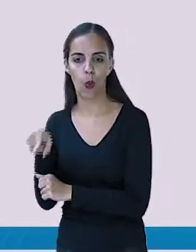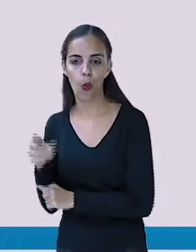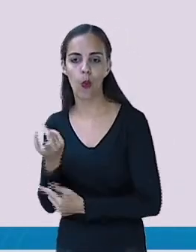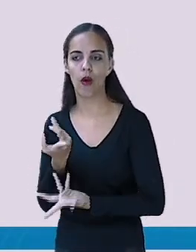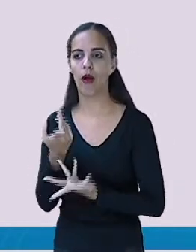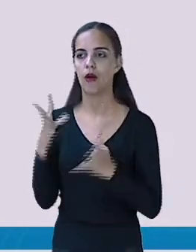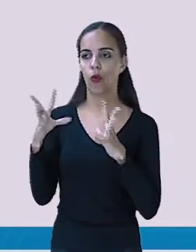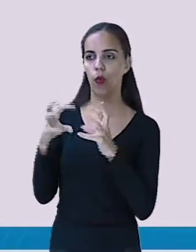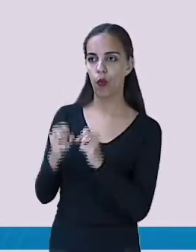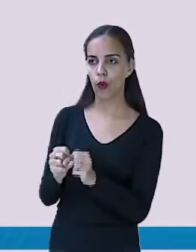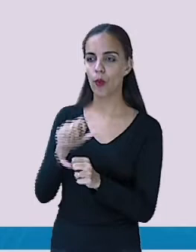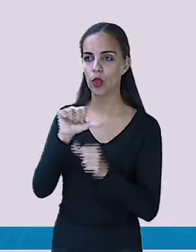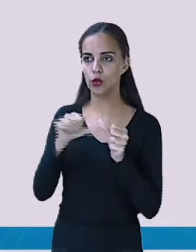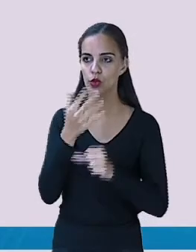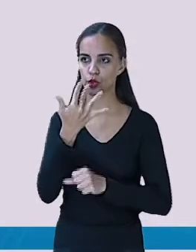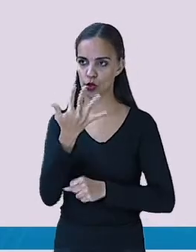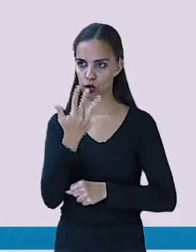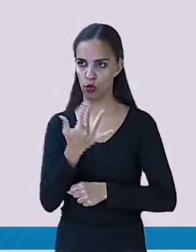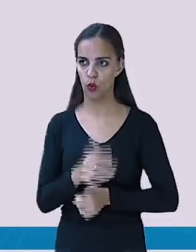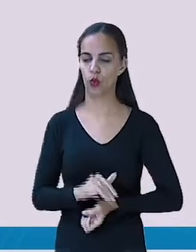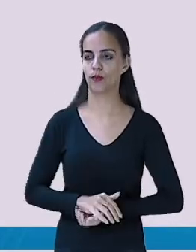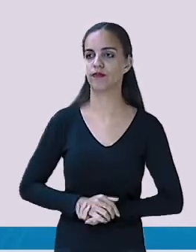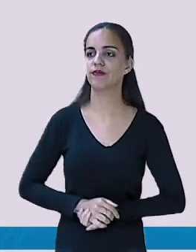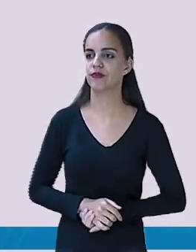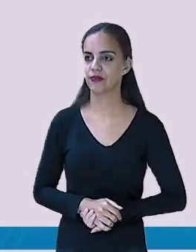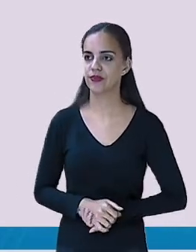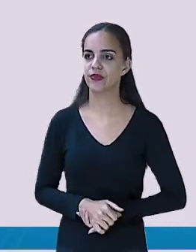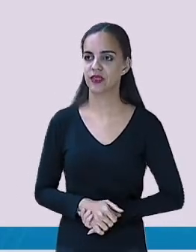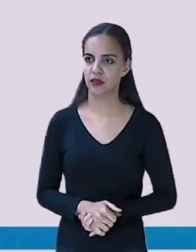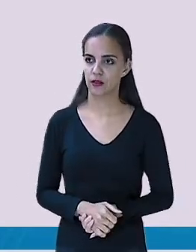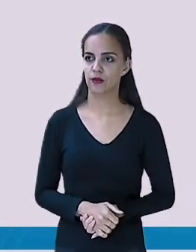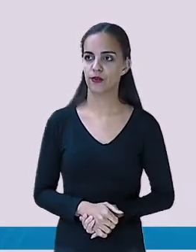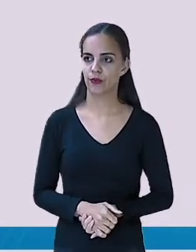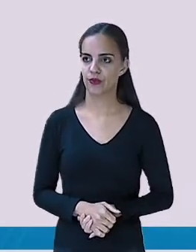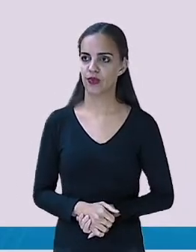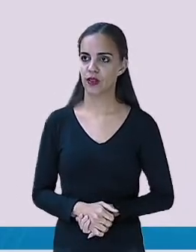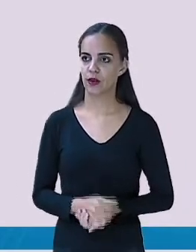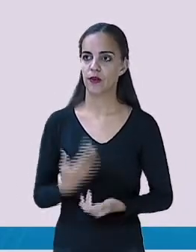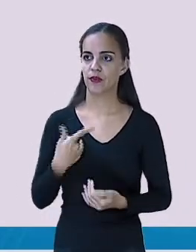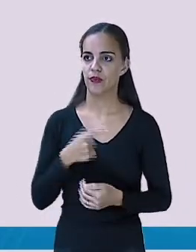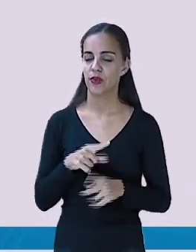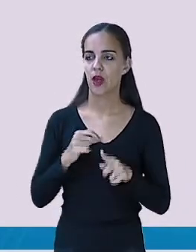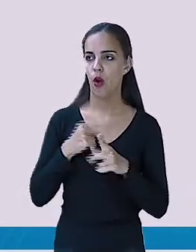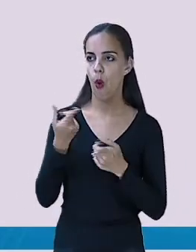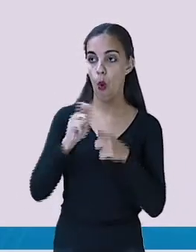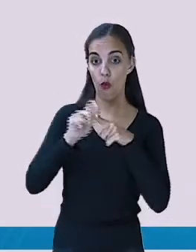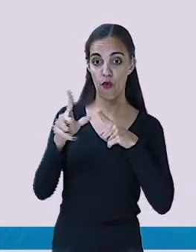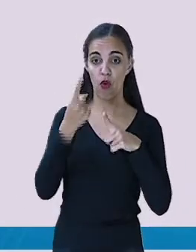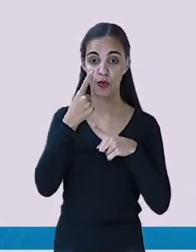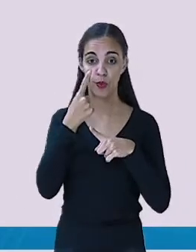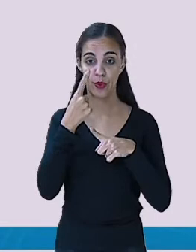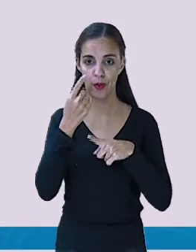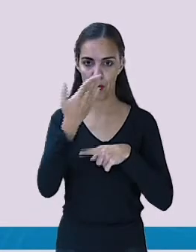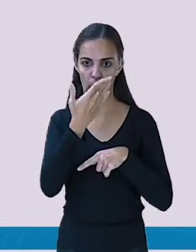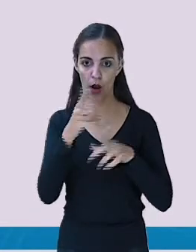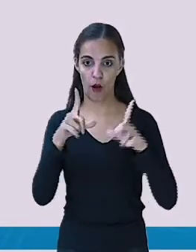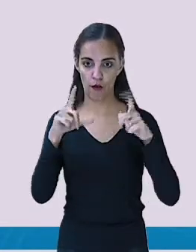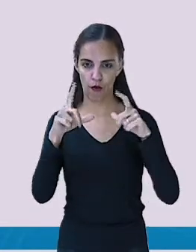exatamente ele estava mudando de cor então mudar de cor é uma evidência